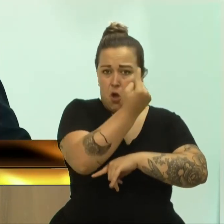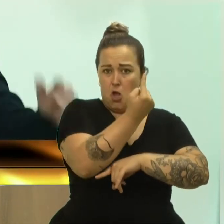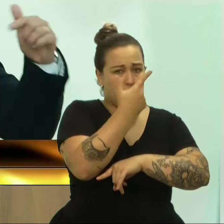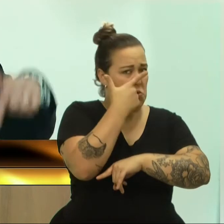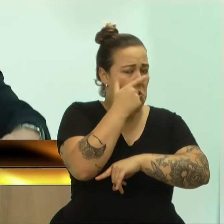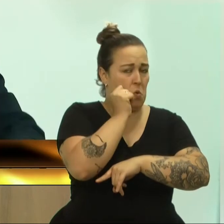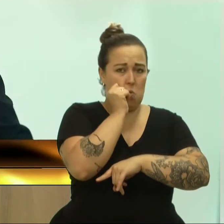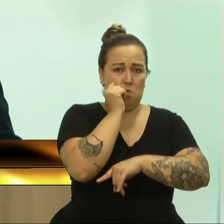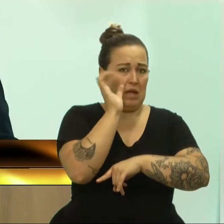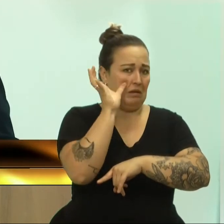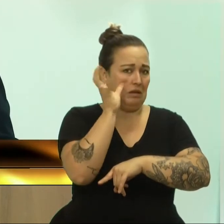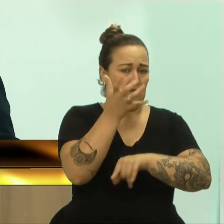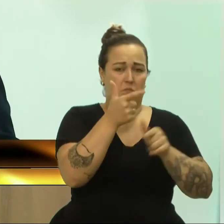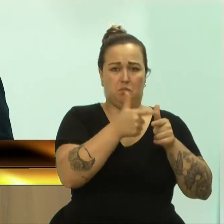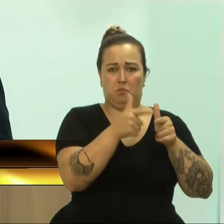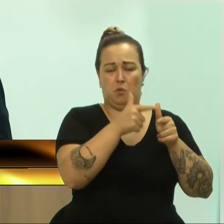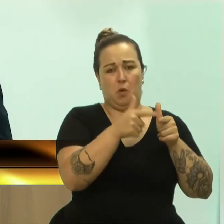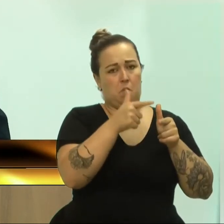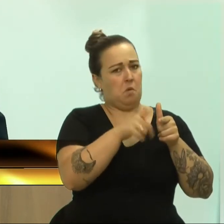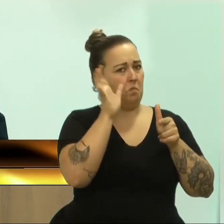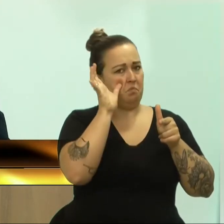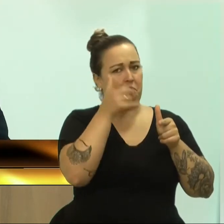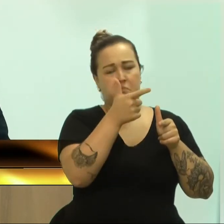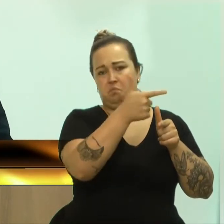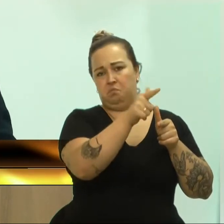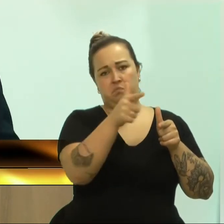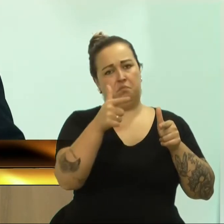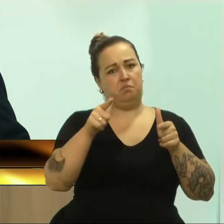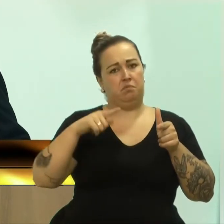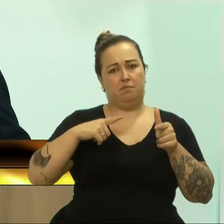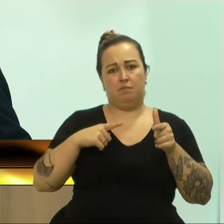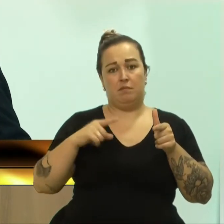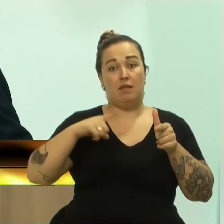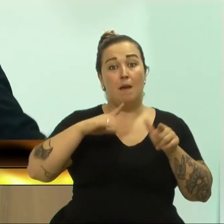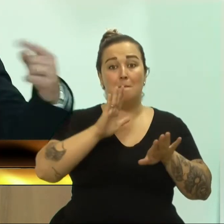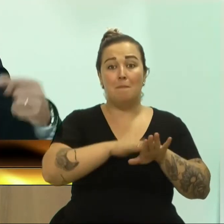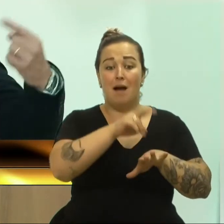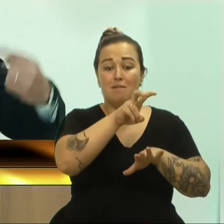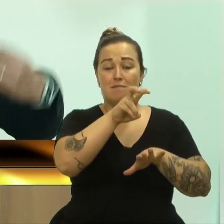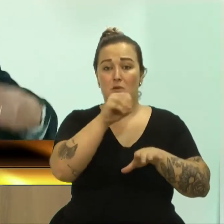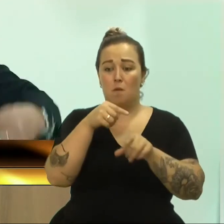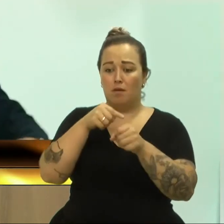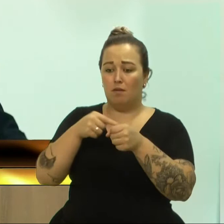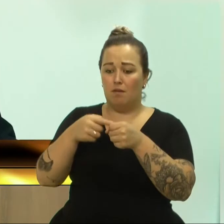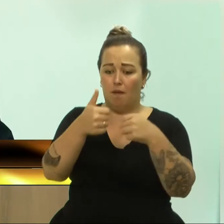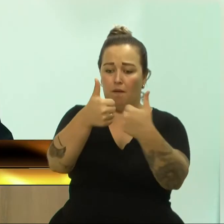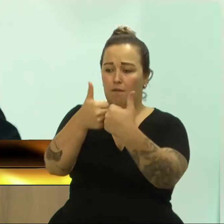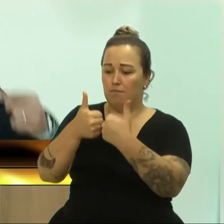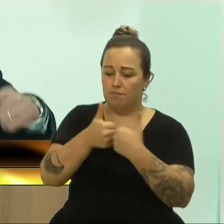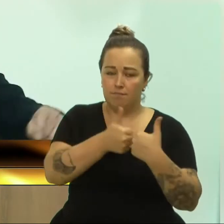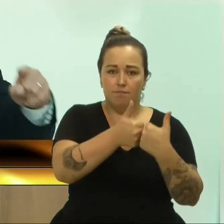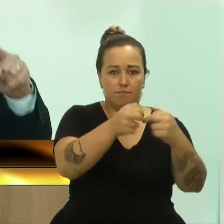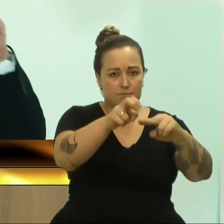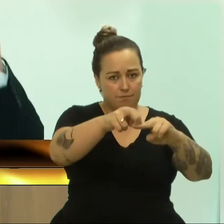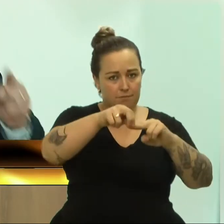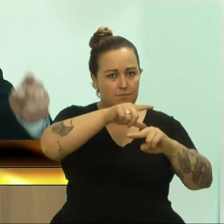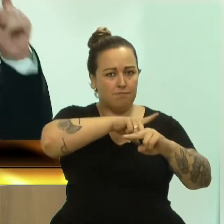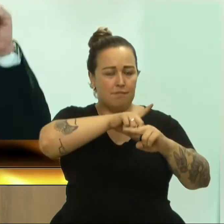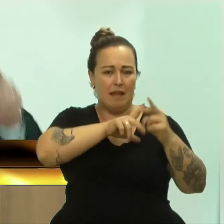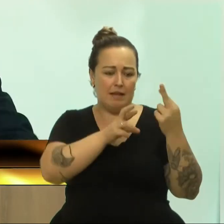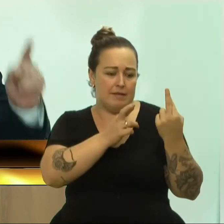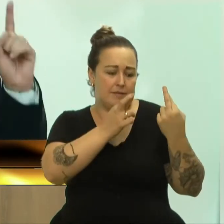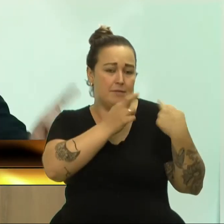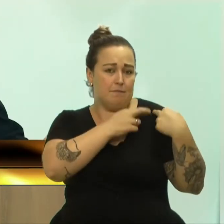que não compreendem só Caxias do Sul, mas compreendem mais de 50 municípios, e nós temos esta corresponsabilidade com todos